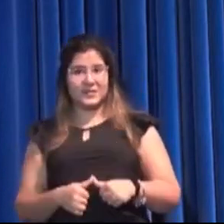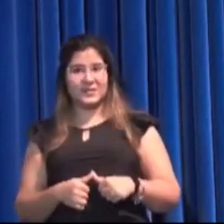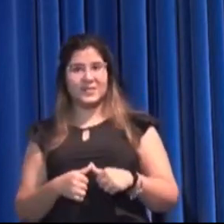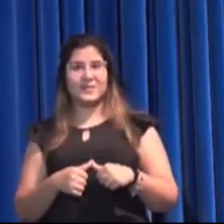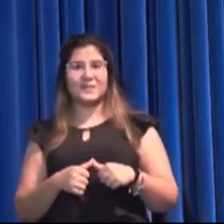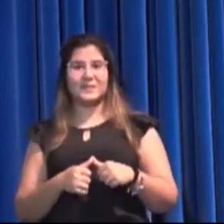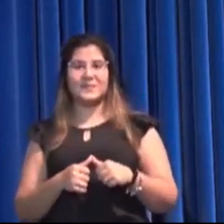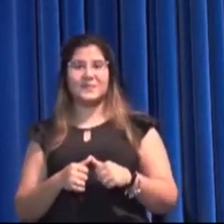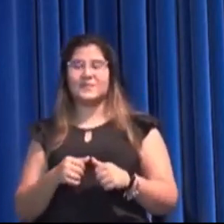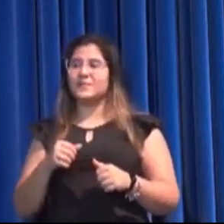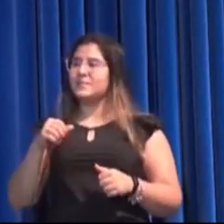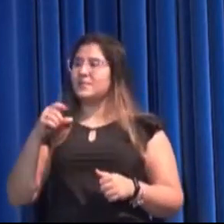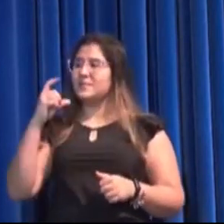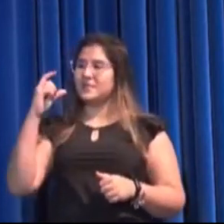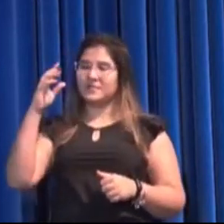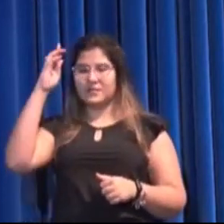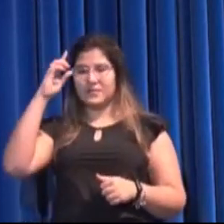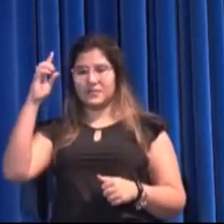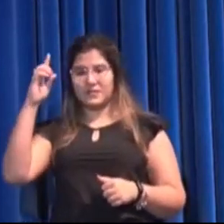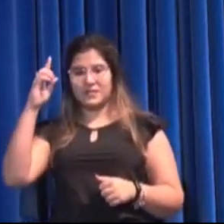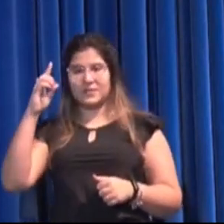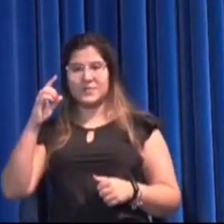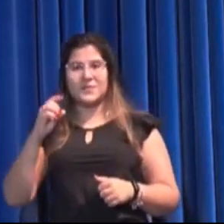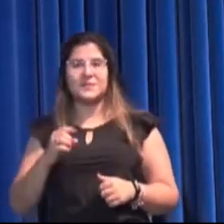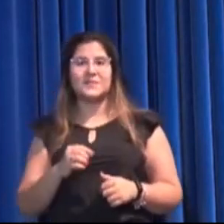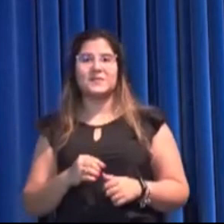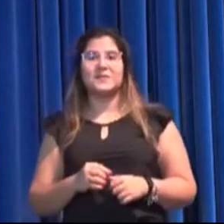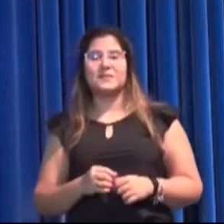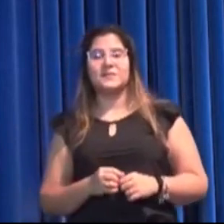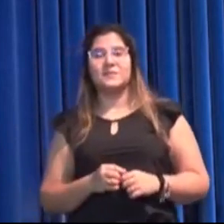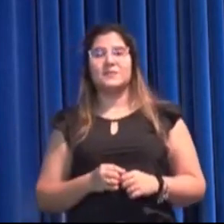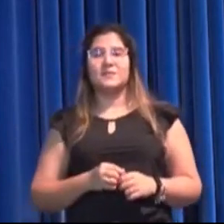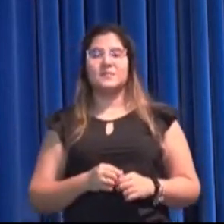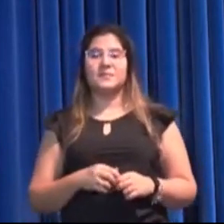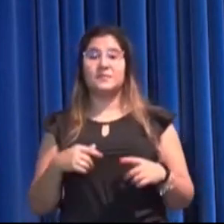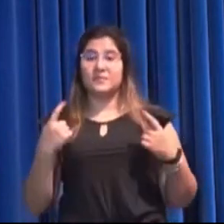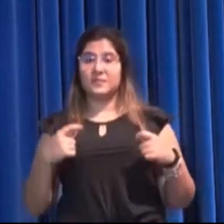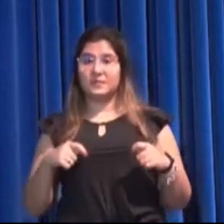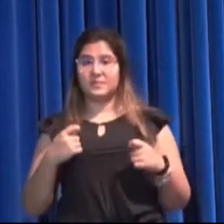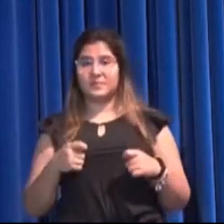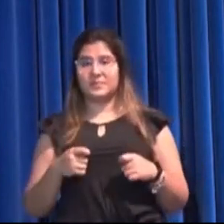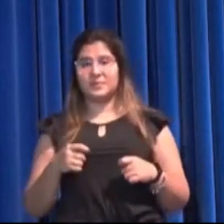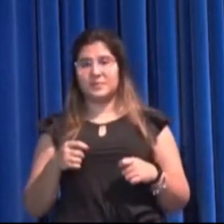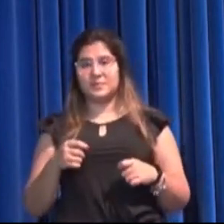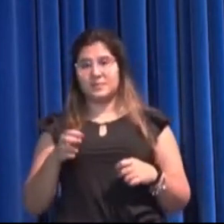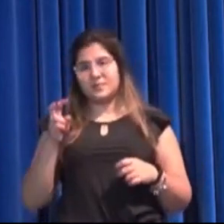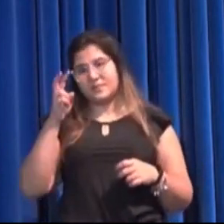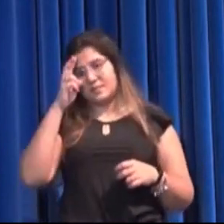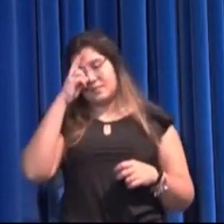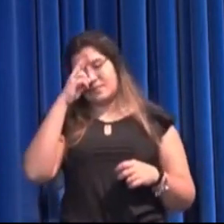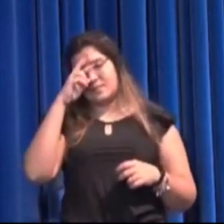Deus. E aí é onde nós devemos levar para casa essa noite de hoje.